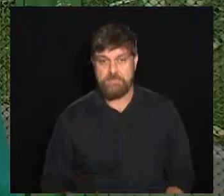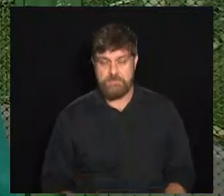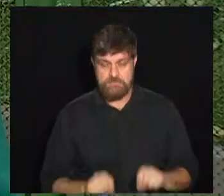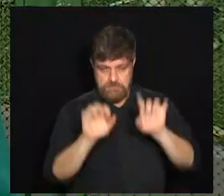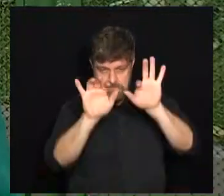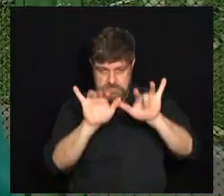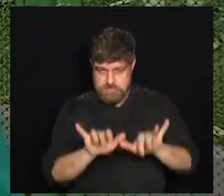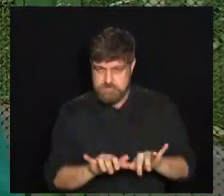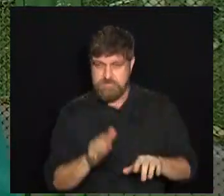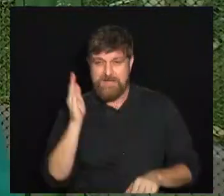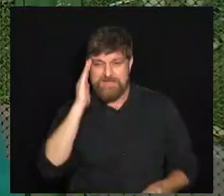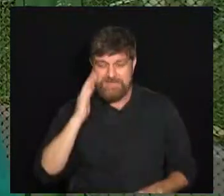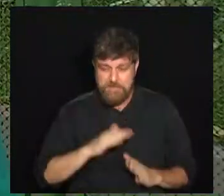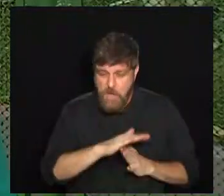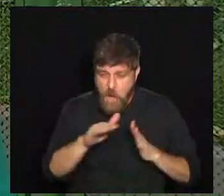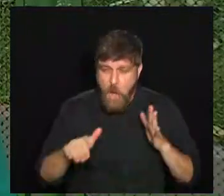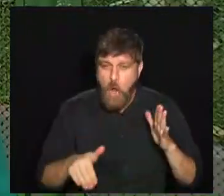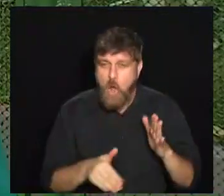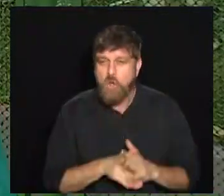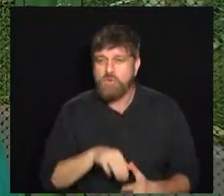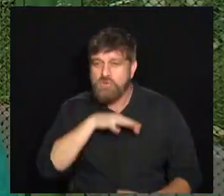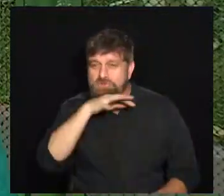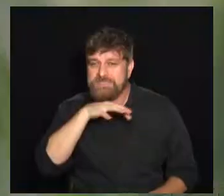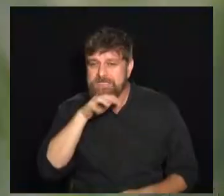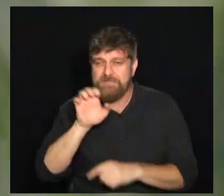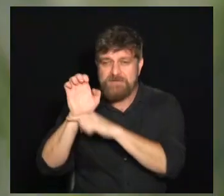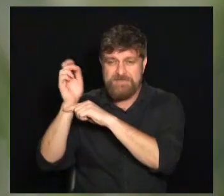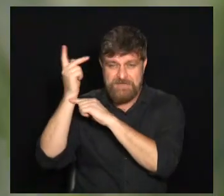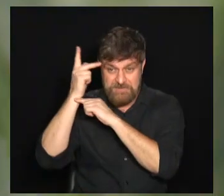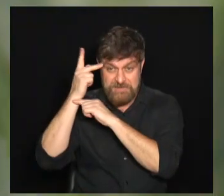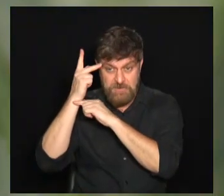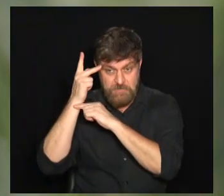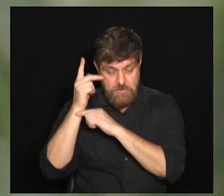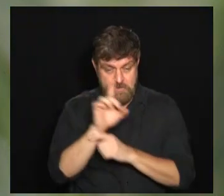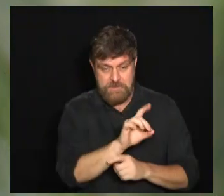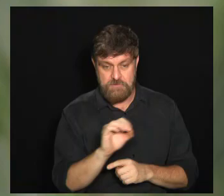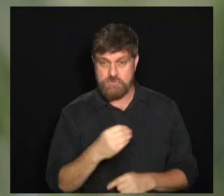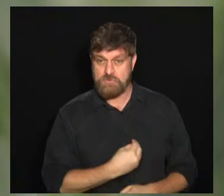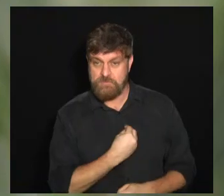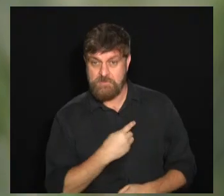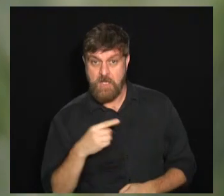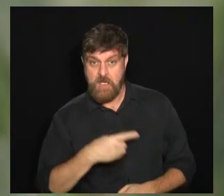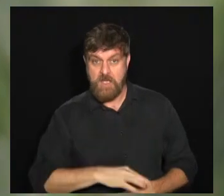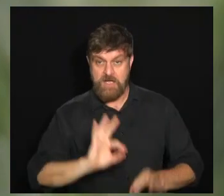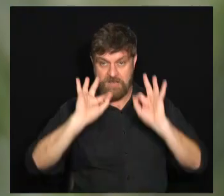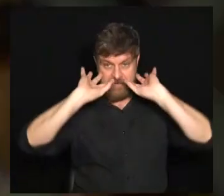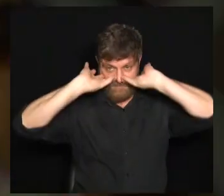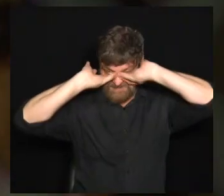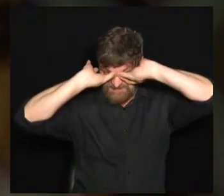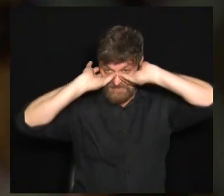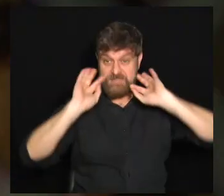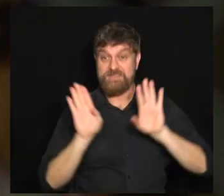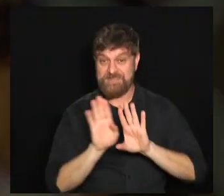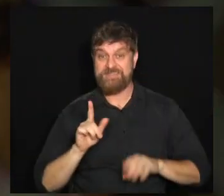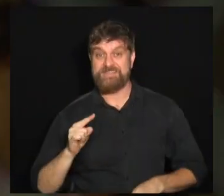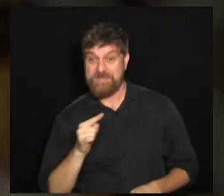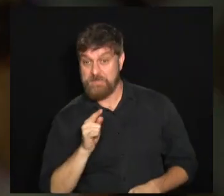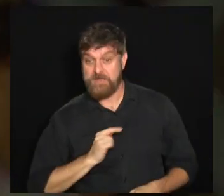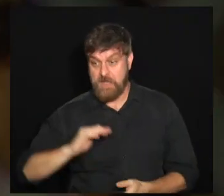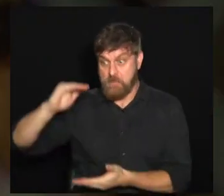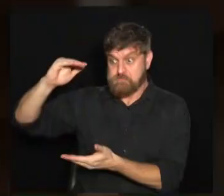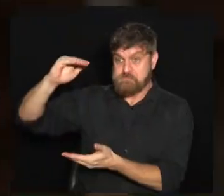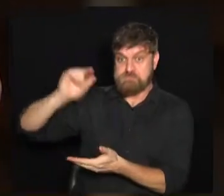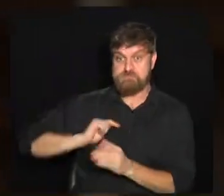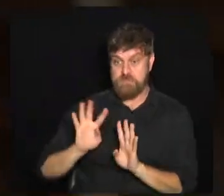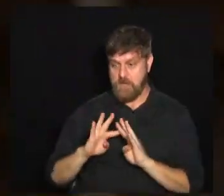que monitora toda a fauna silvestre no estado de São Paulo. As corujas também foram agraciadas. As grandes estão no